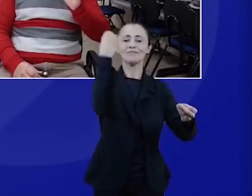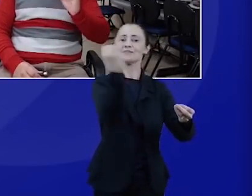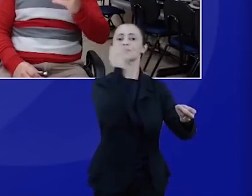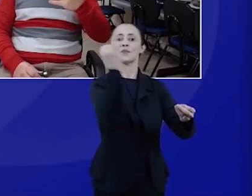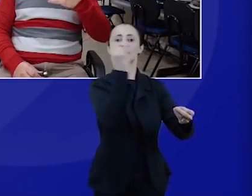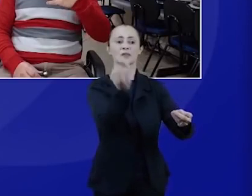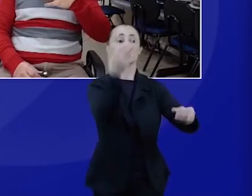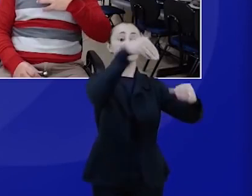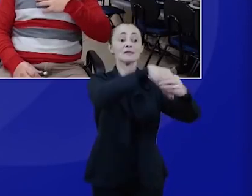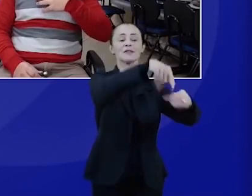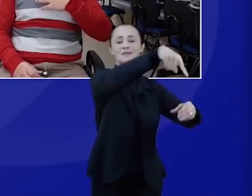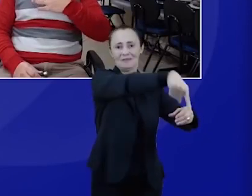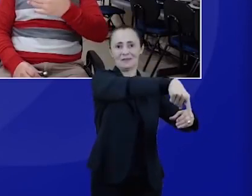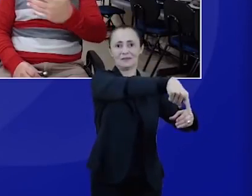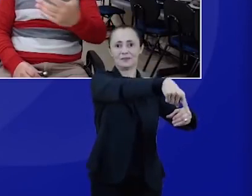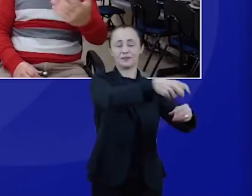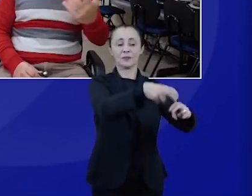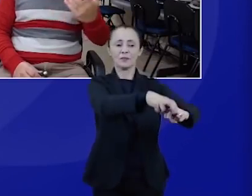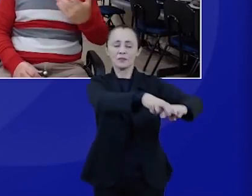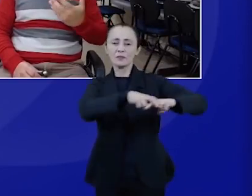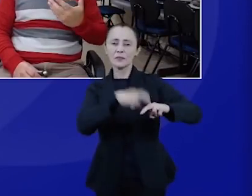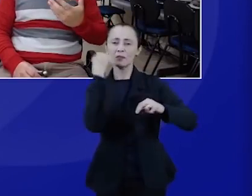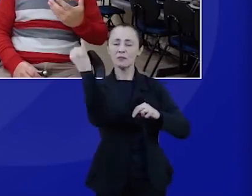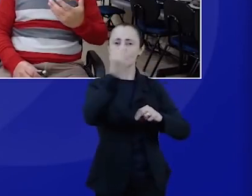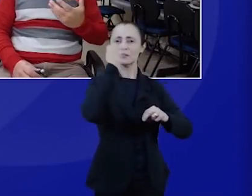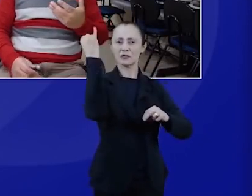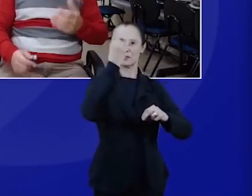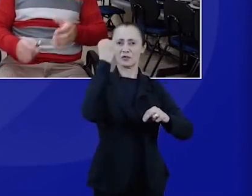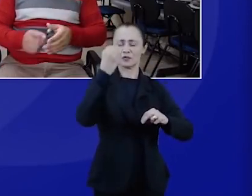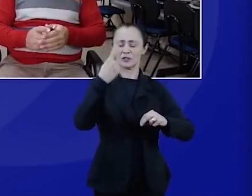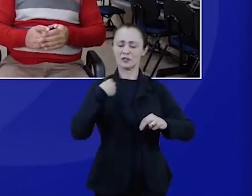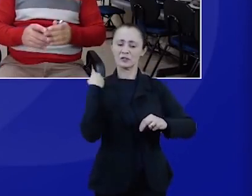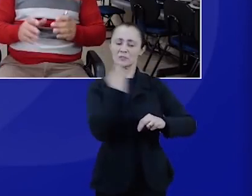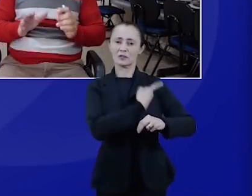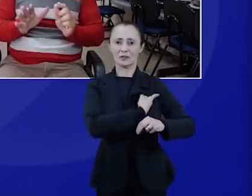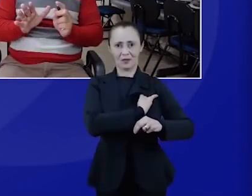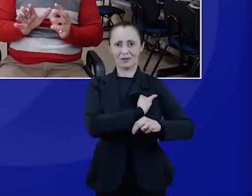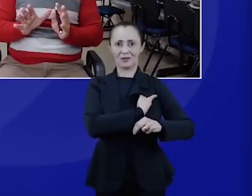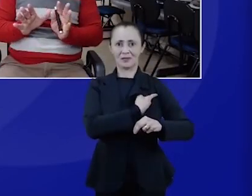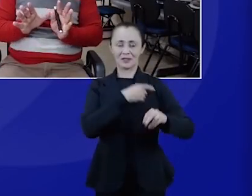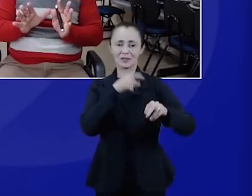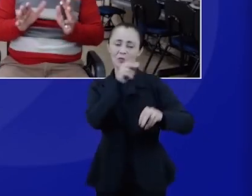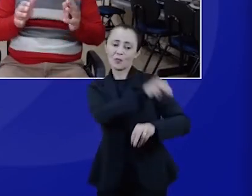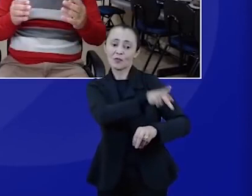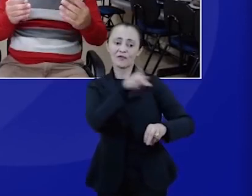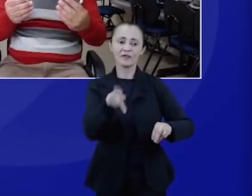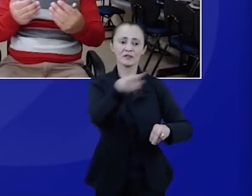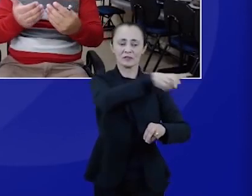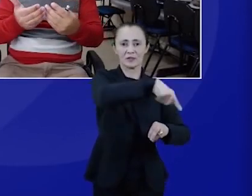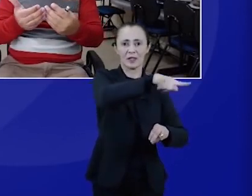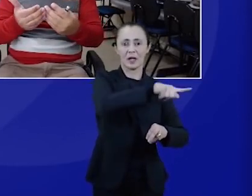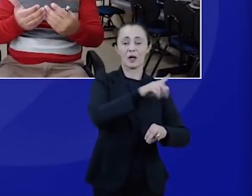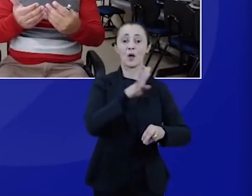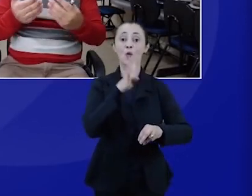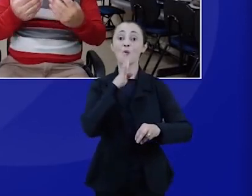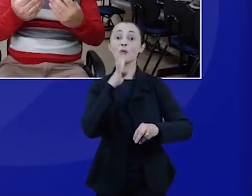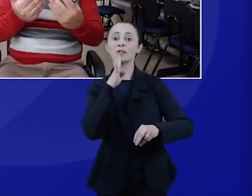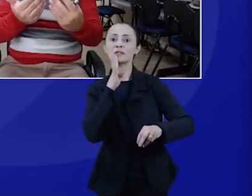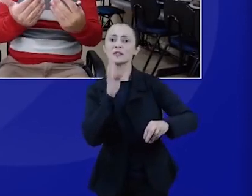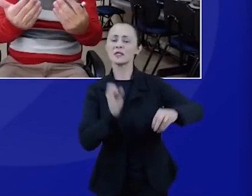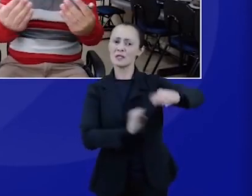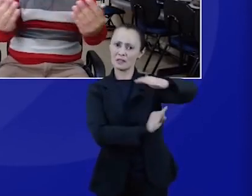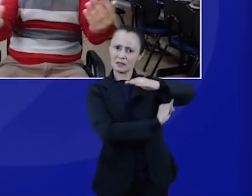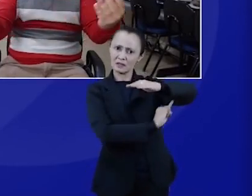isso é importante nós, como educadores do campo, conhecer não somente a nossa instituição,